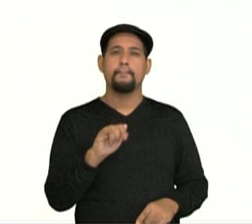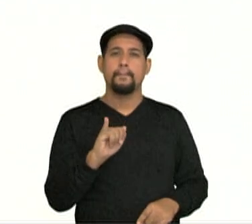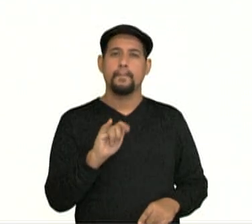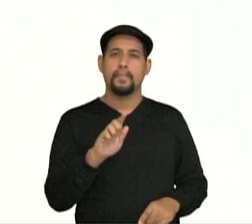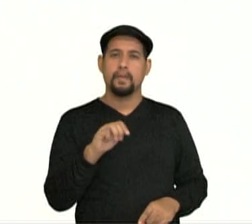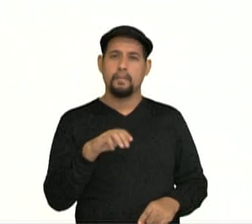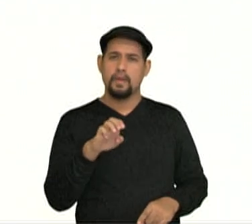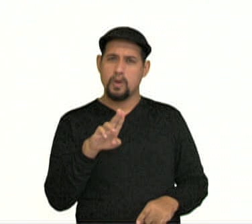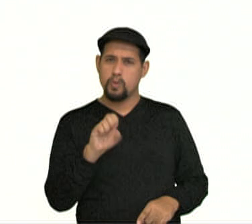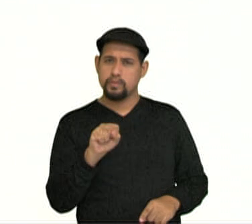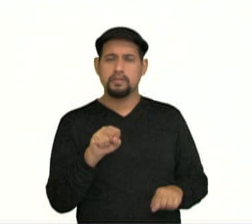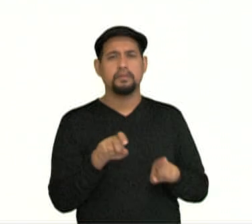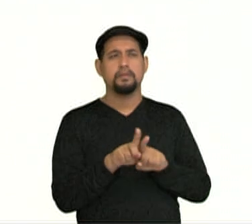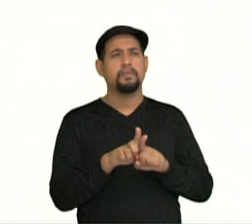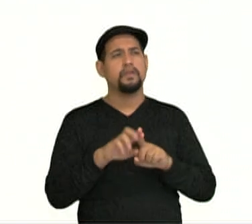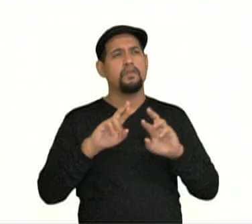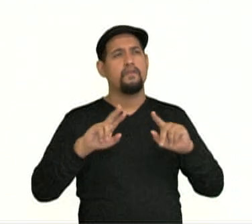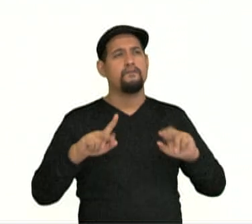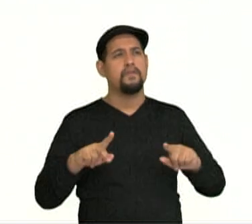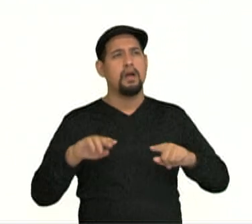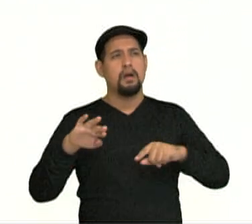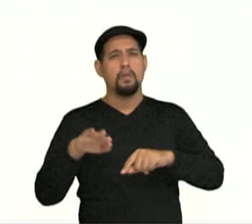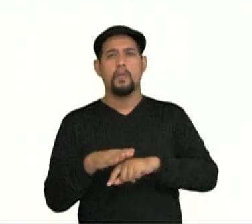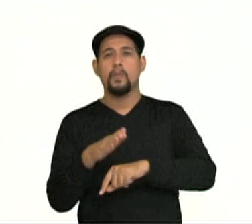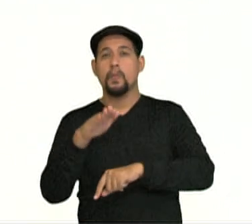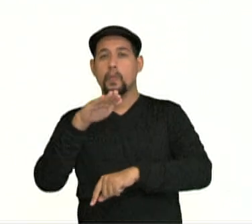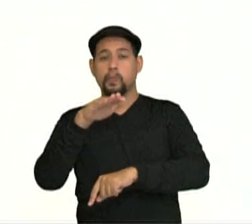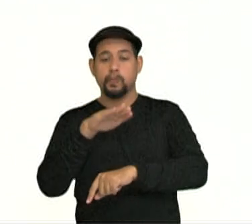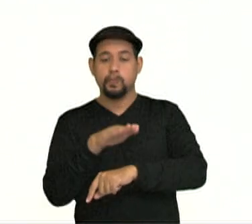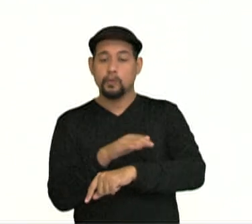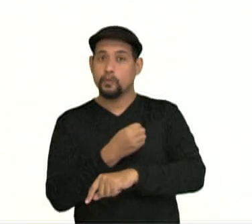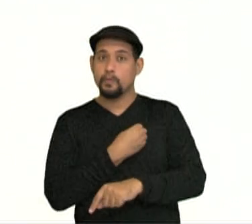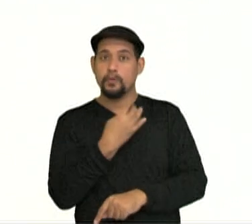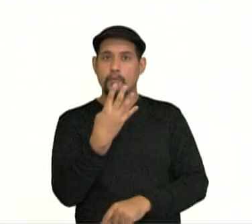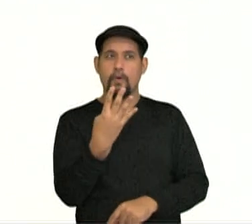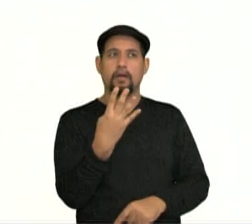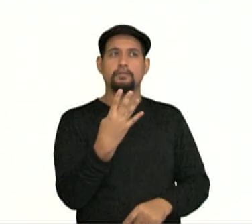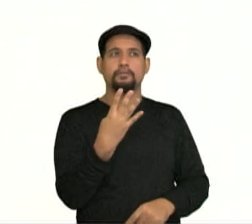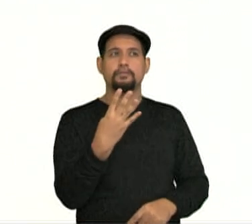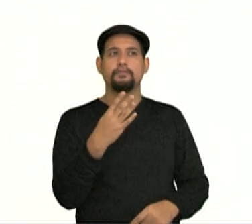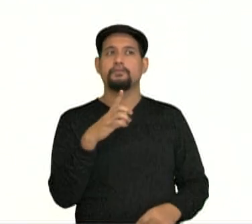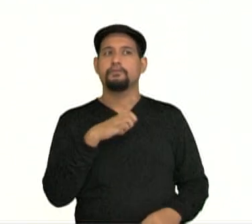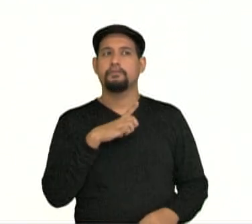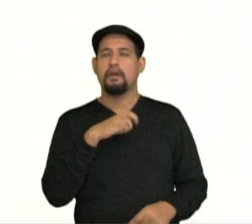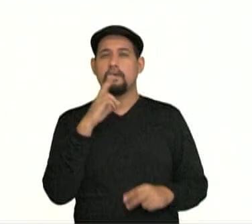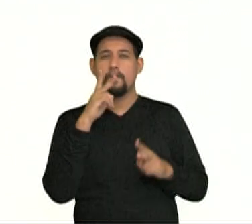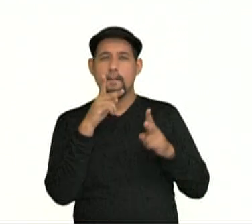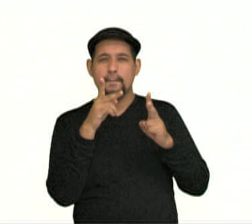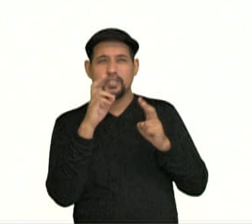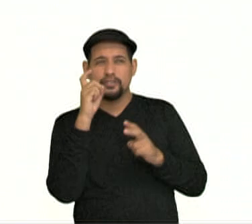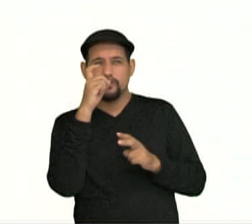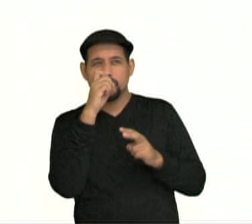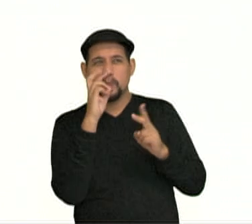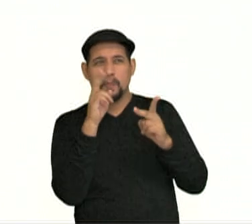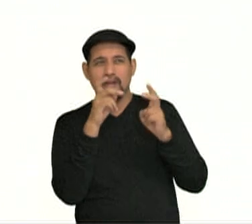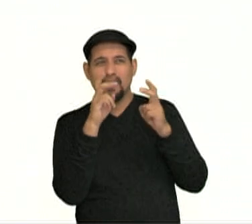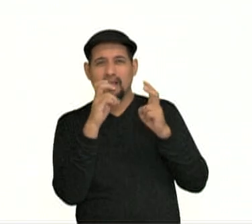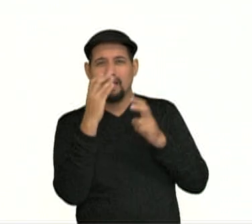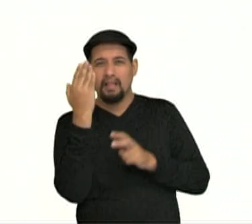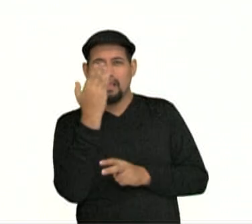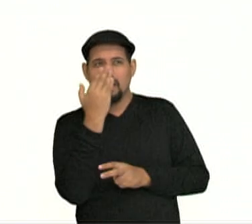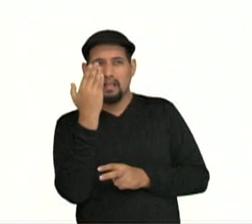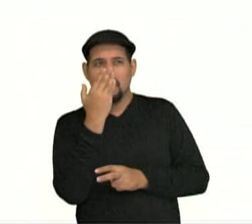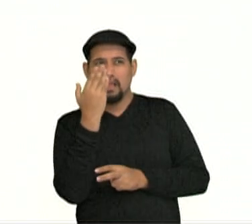os Alpes, e os Montes Urais aqui, ó, no número 4, ó, já fica mais difícil de perceber. Ó. Se não houvesse